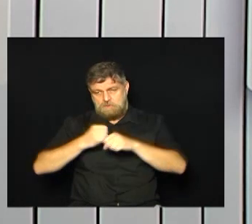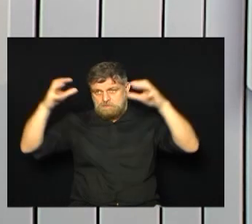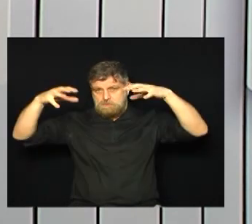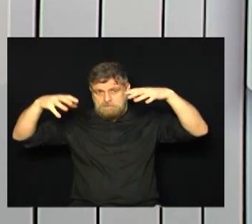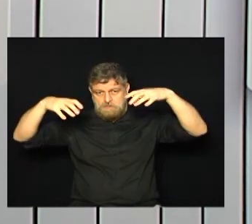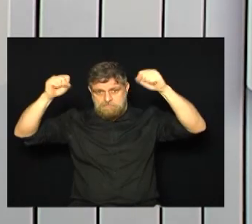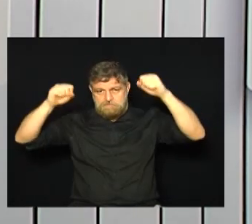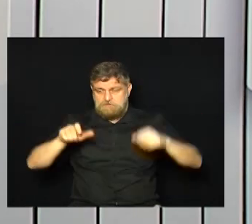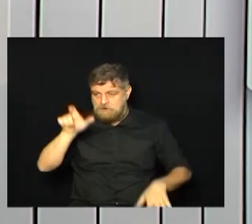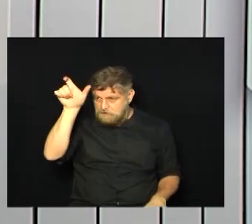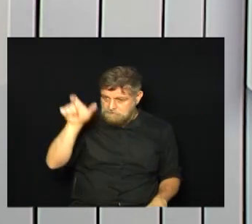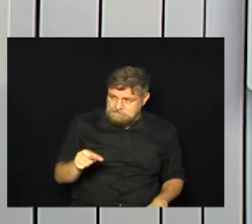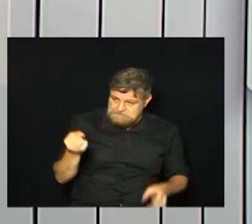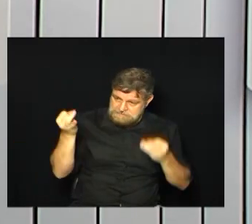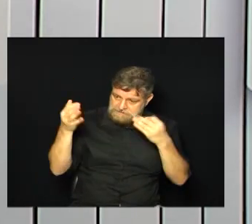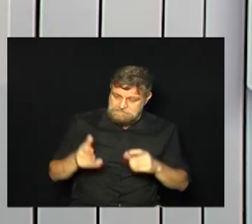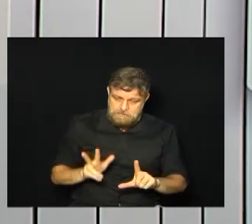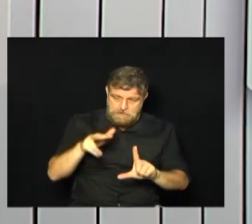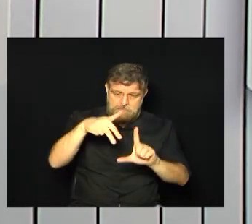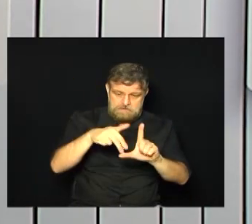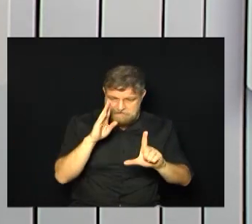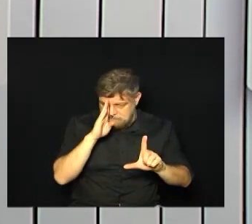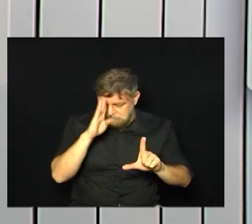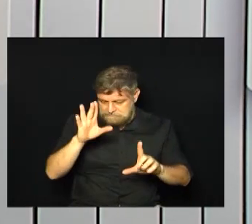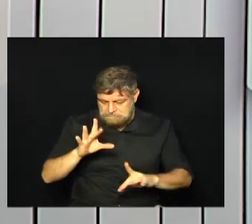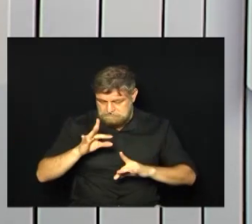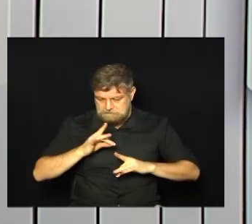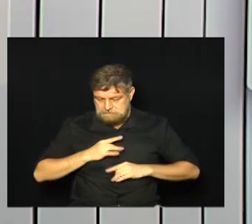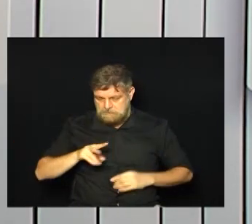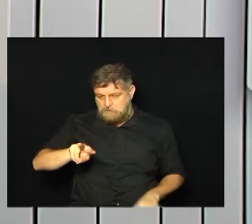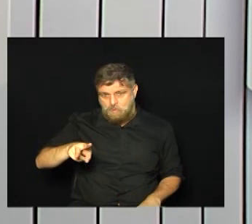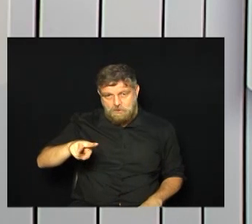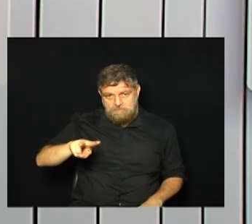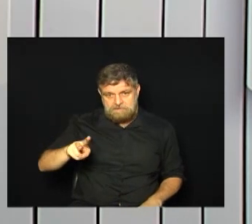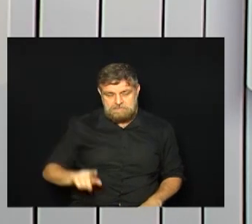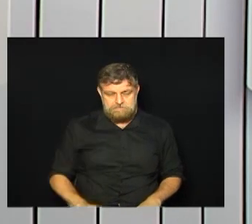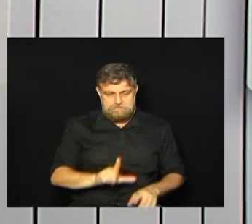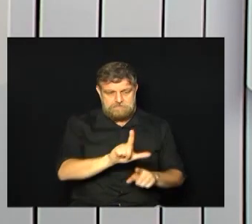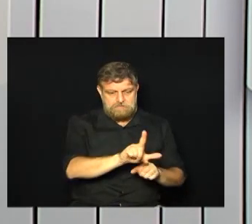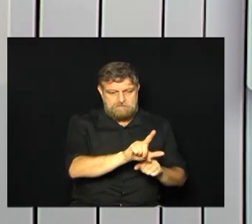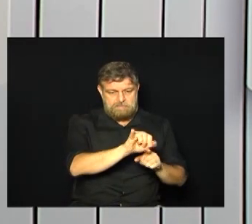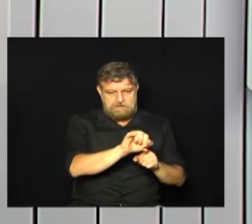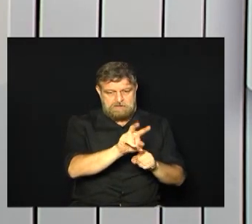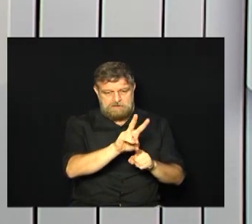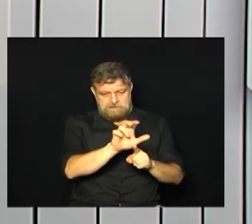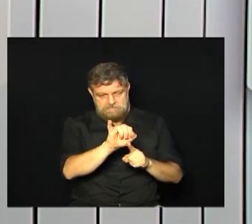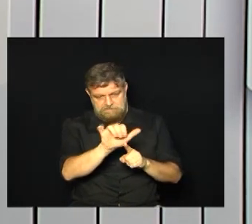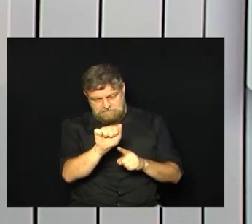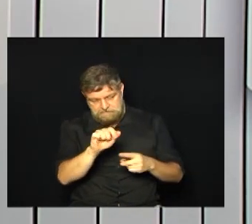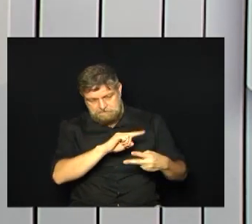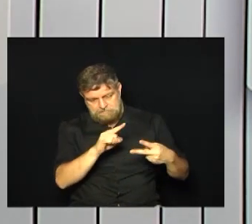você falou sobre os personagens principais aí, né? Tem o casal, a Lívia e também o